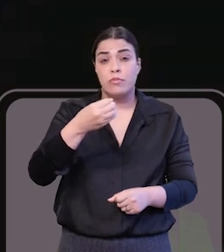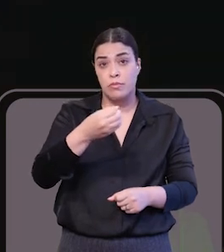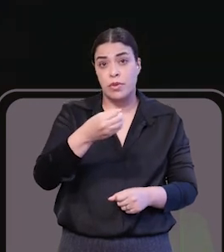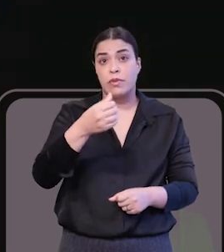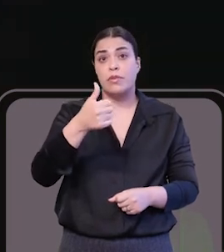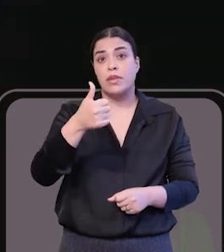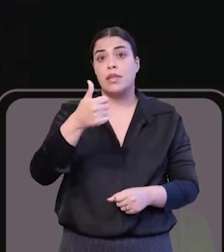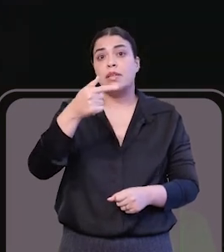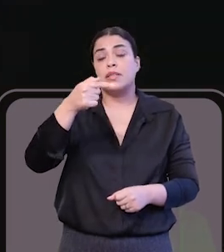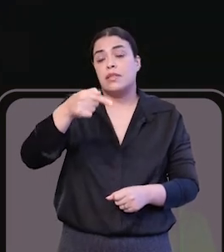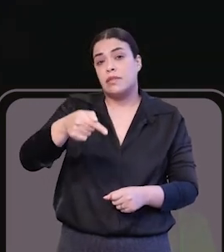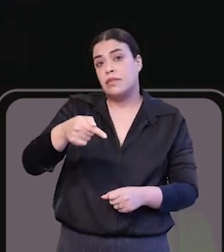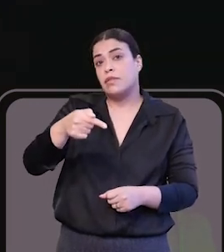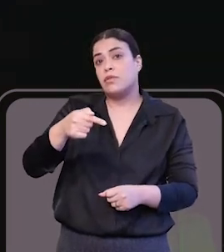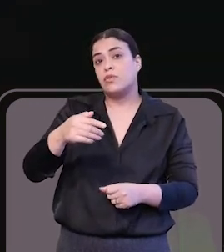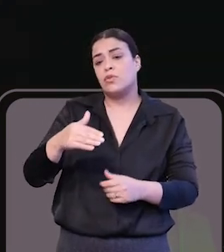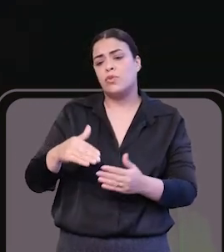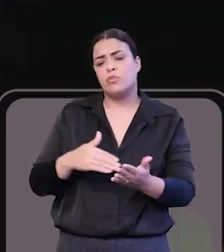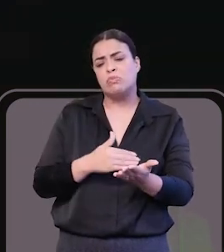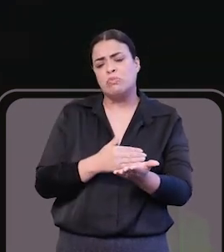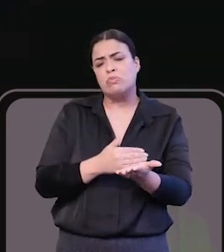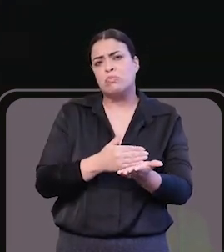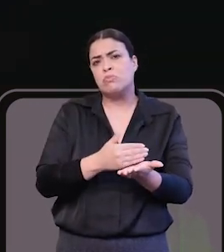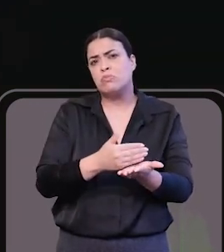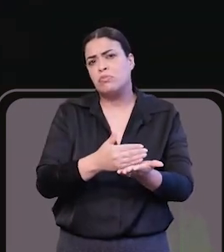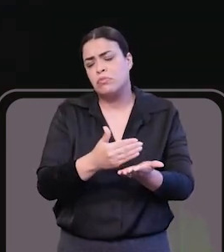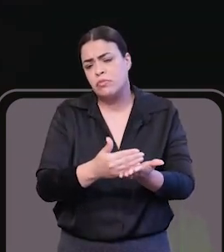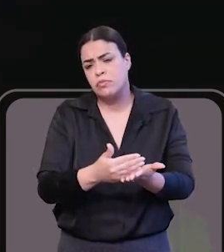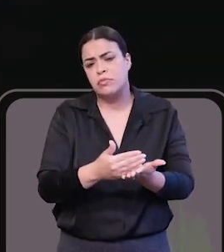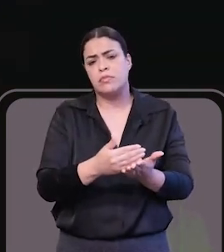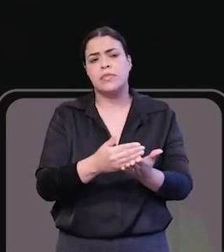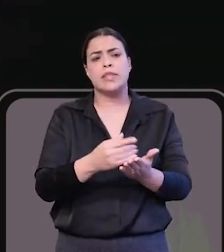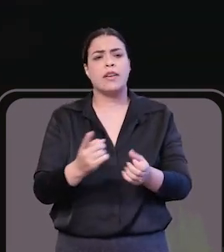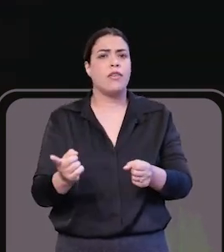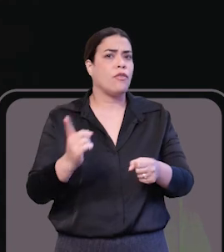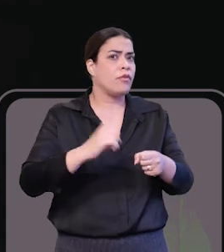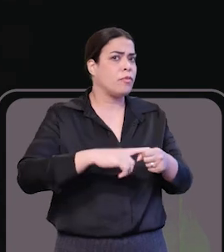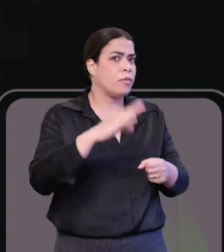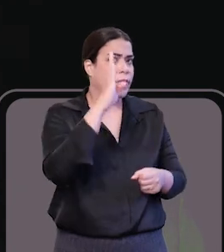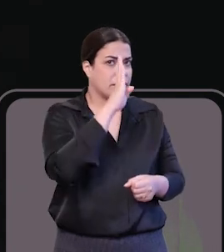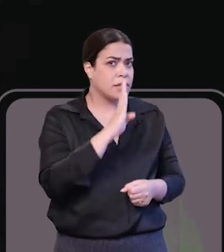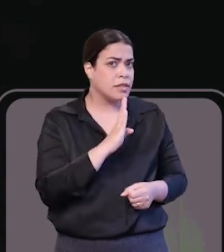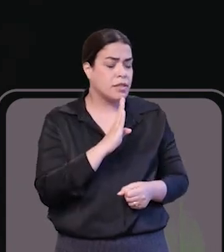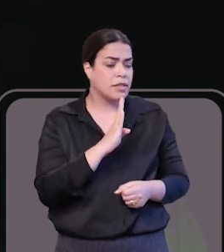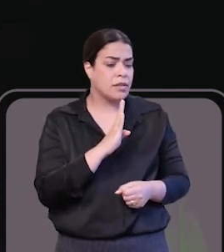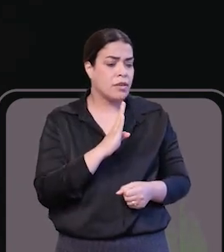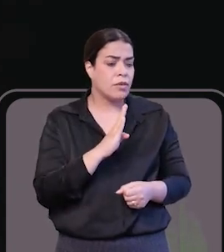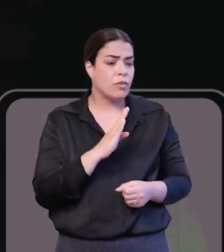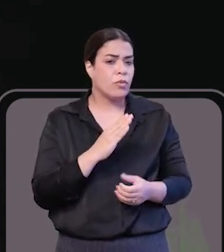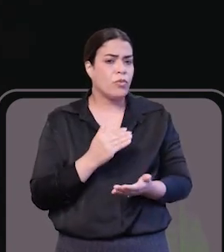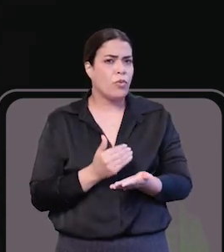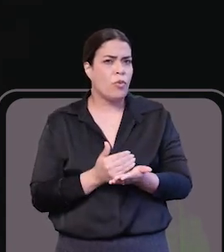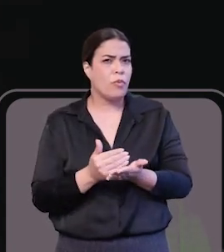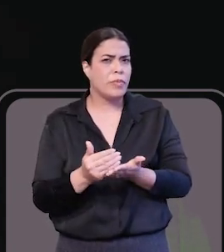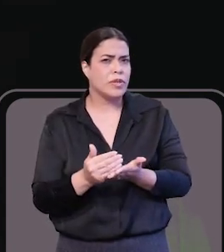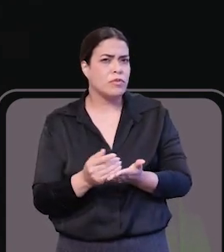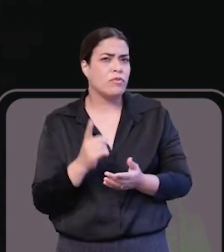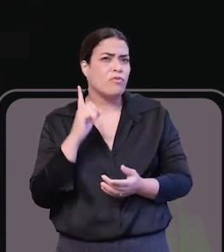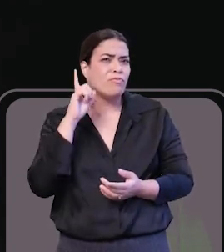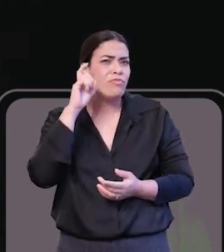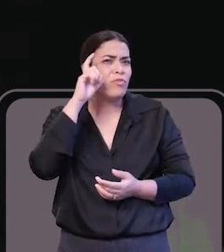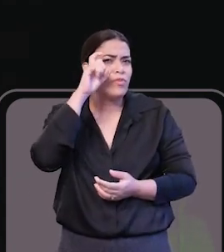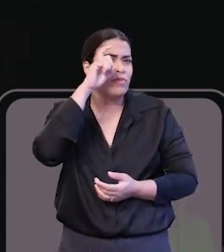2017 durante este período que eu emigrei para cá pro Brasil no início tive